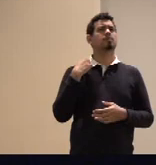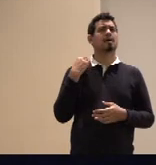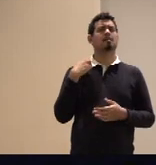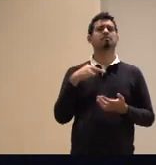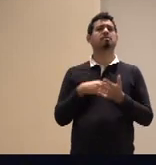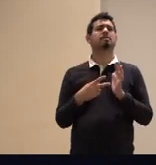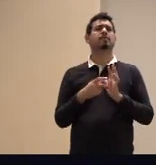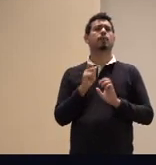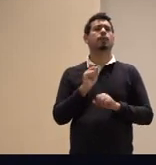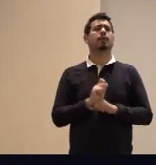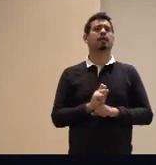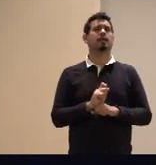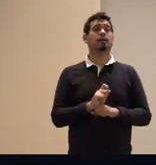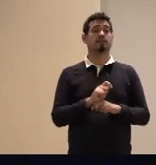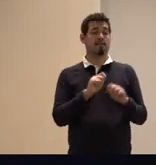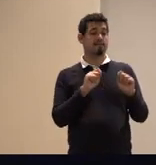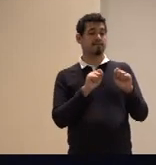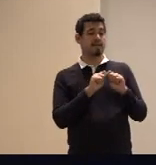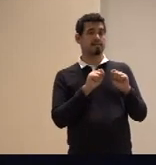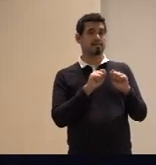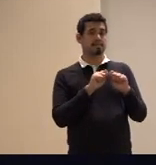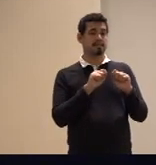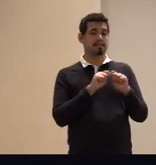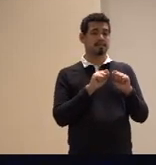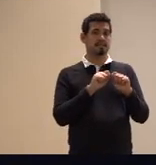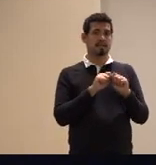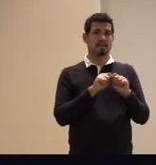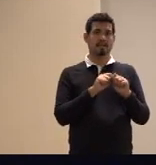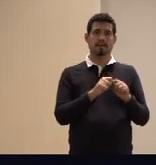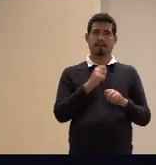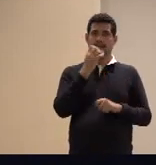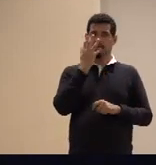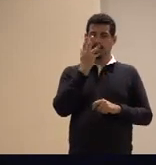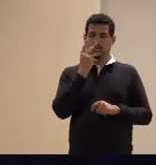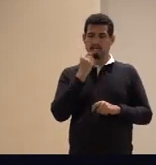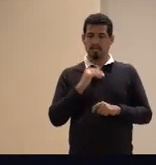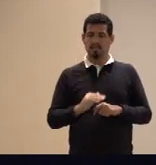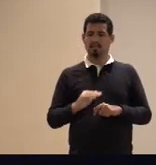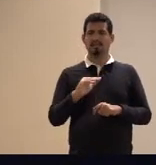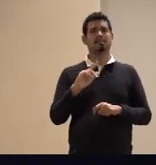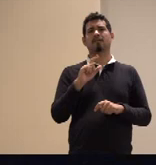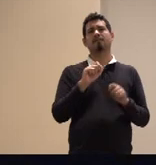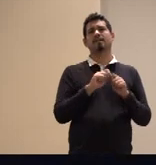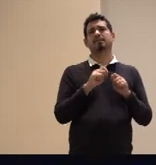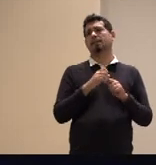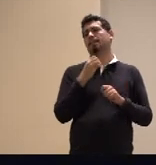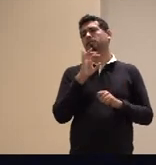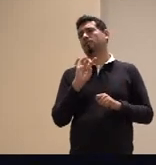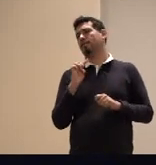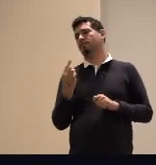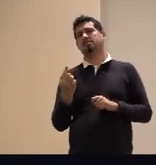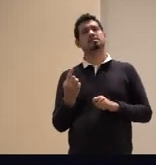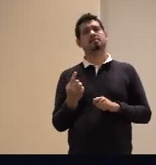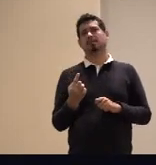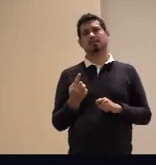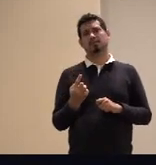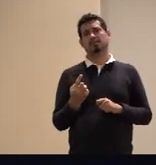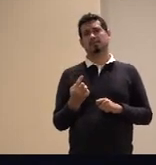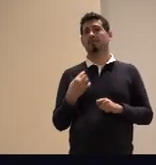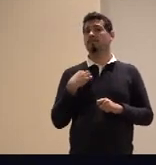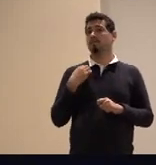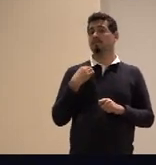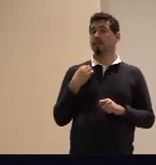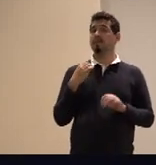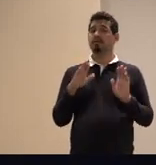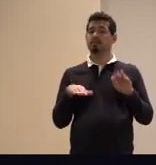para fazer para a criança, não fazer o bem para si. Né? Muitos voluntários